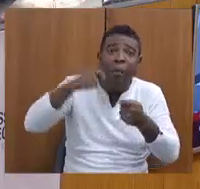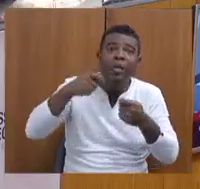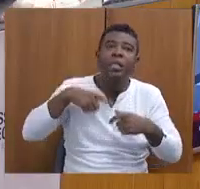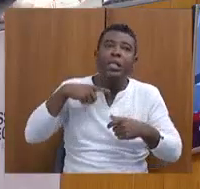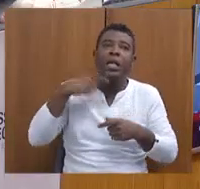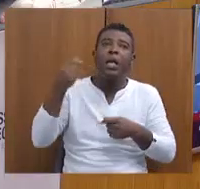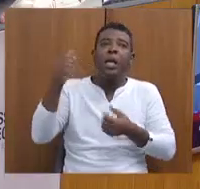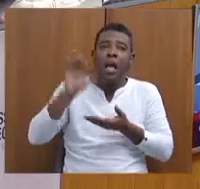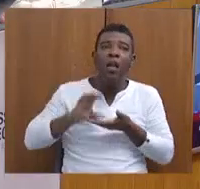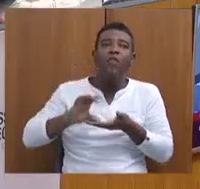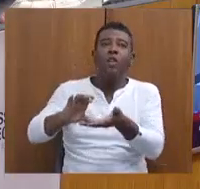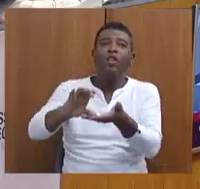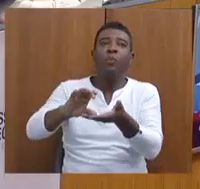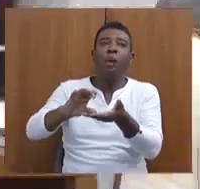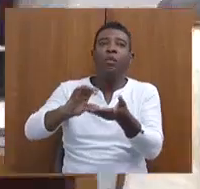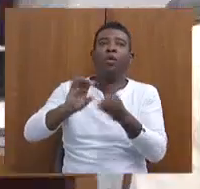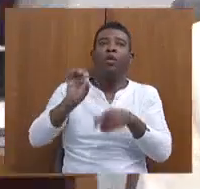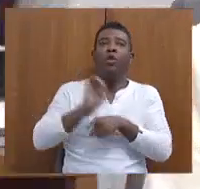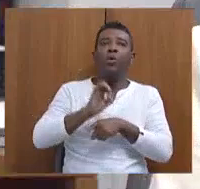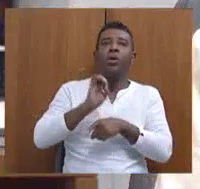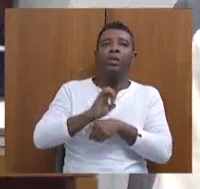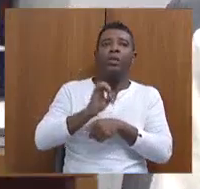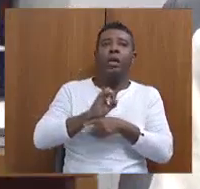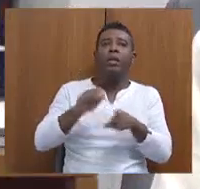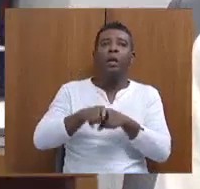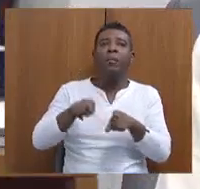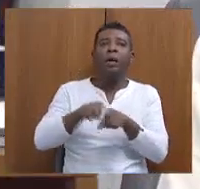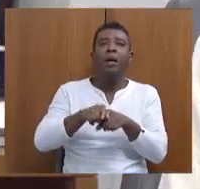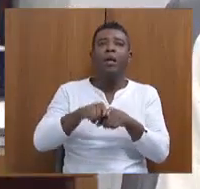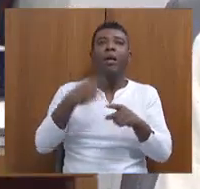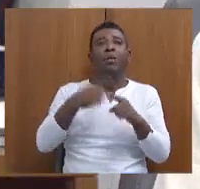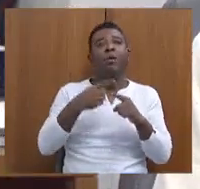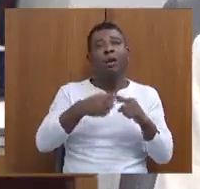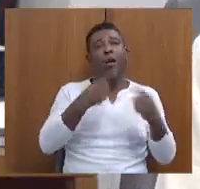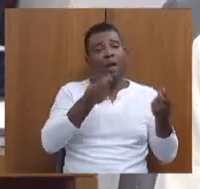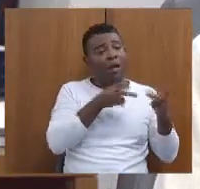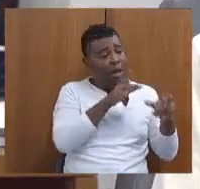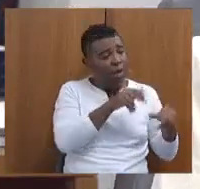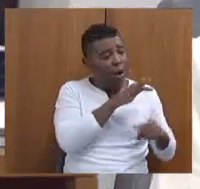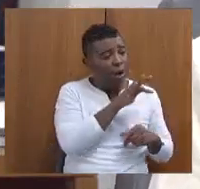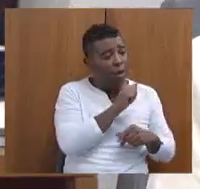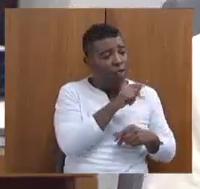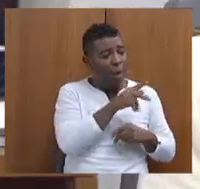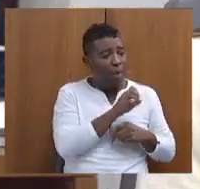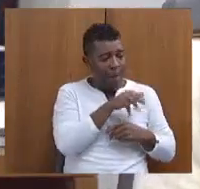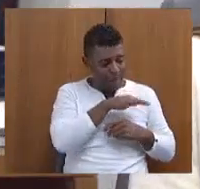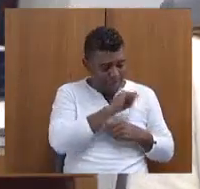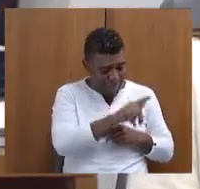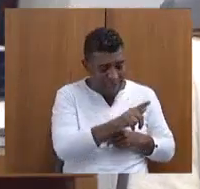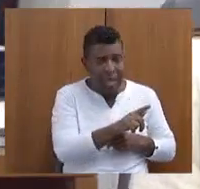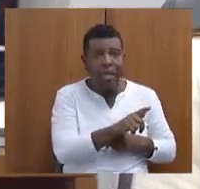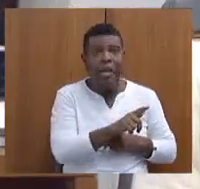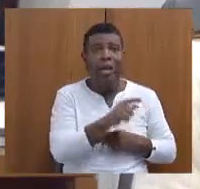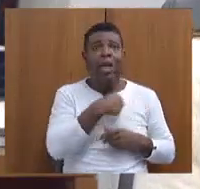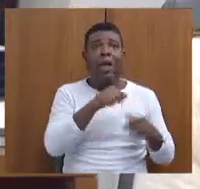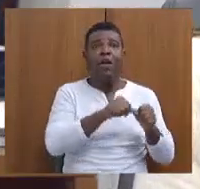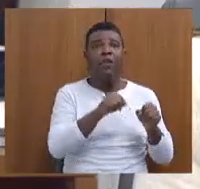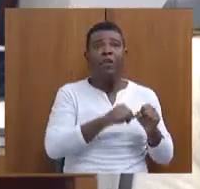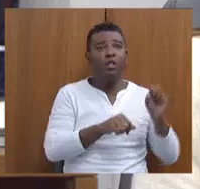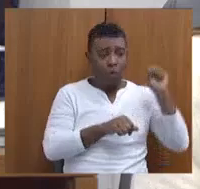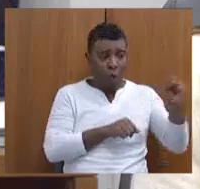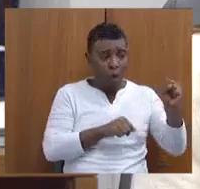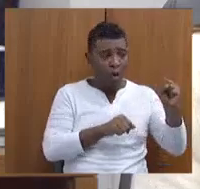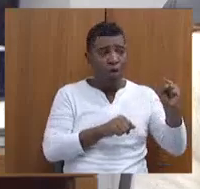investimento do Estado também vou fazer esse requerimento que aí nós vamos ter condições assim como a fapemig que eu fiz isso por oito assembleias fiscaliza